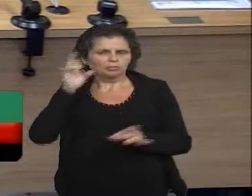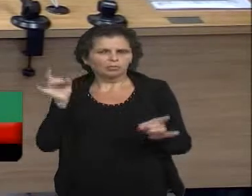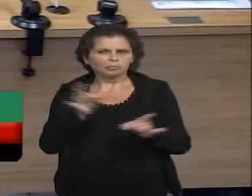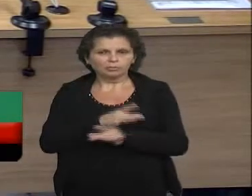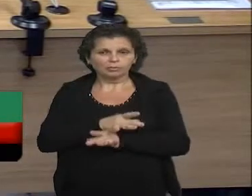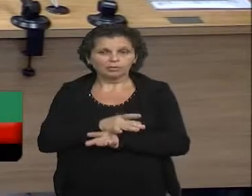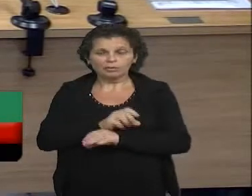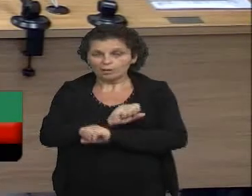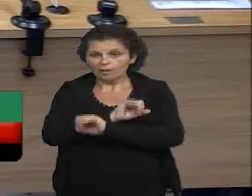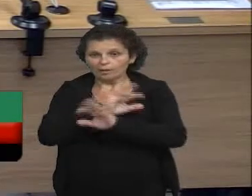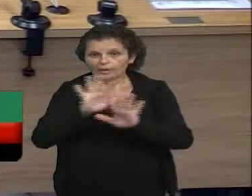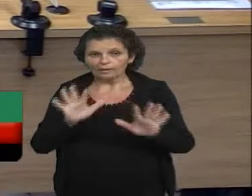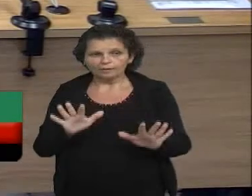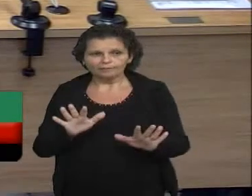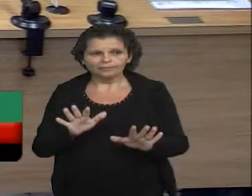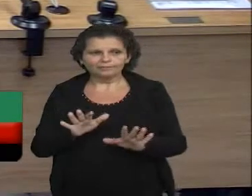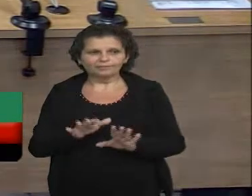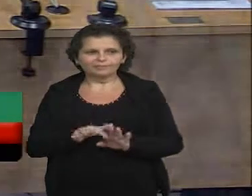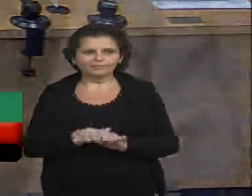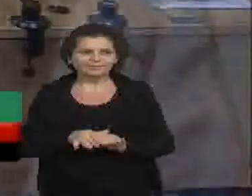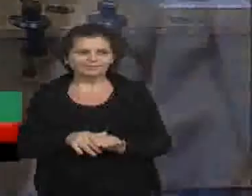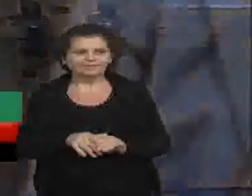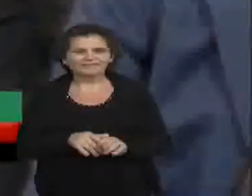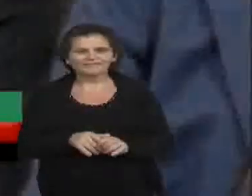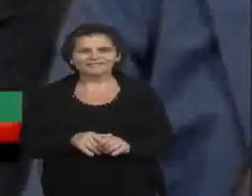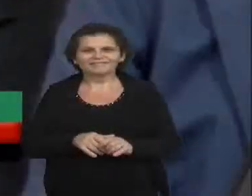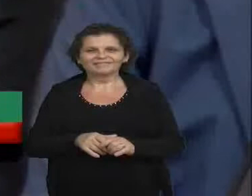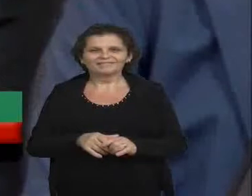estou deixando bem claro, senhores vereadores, tá bom?